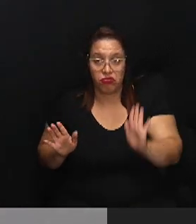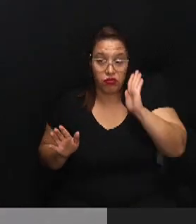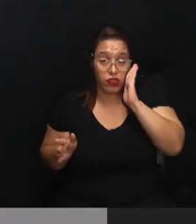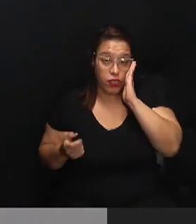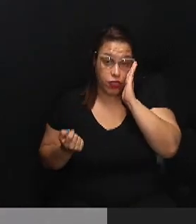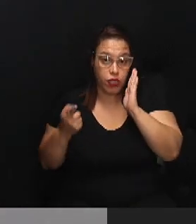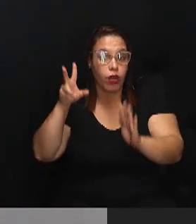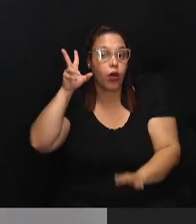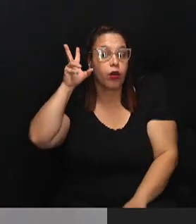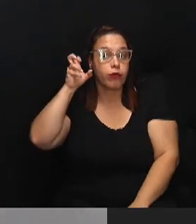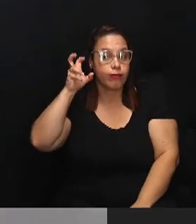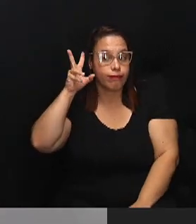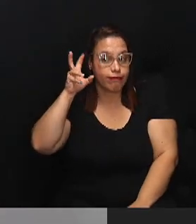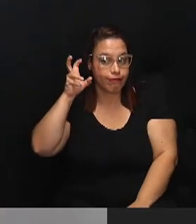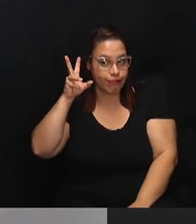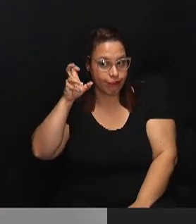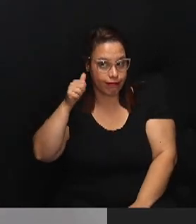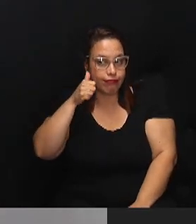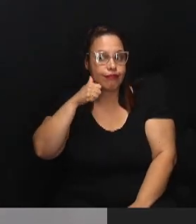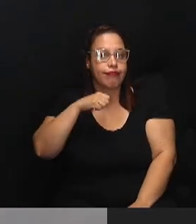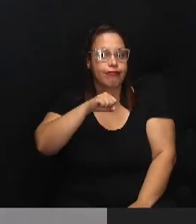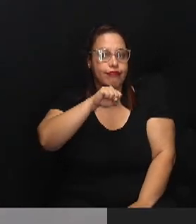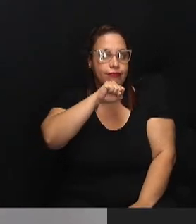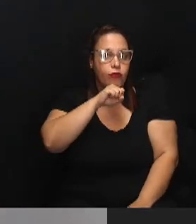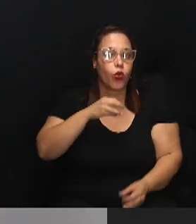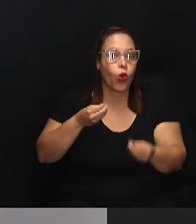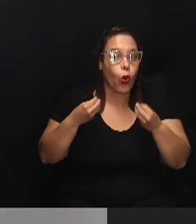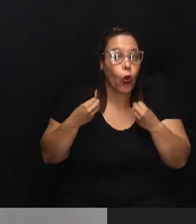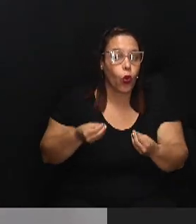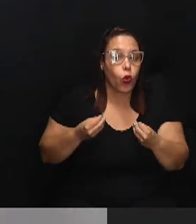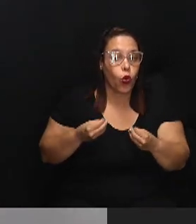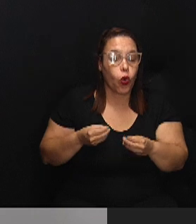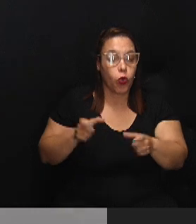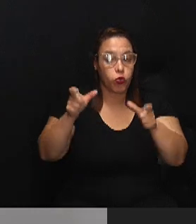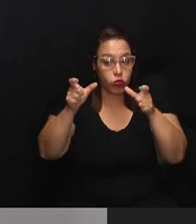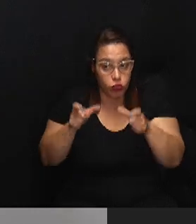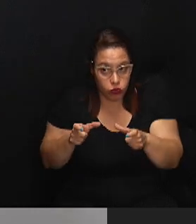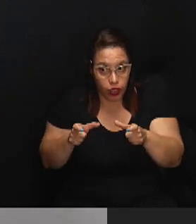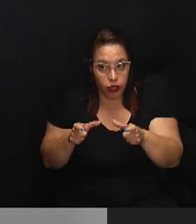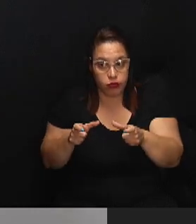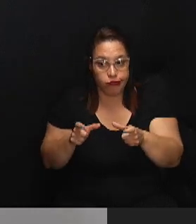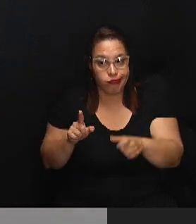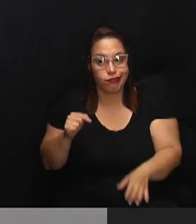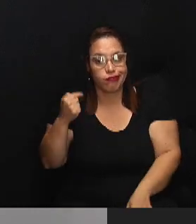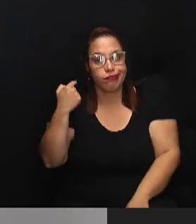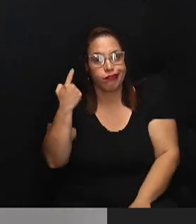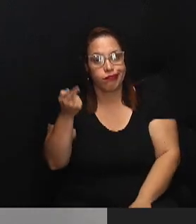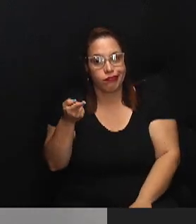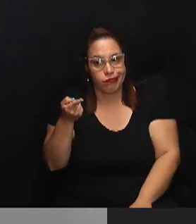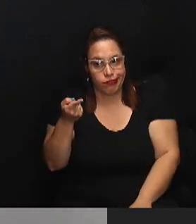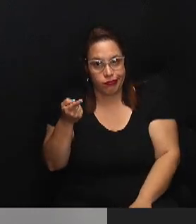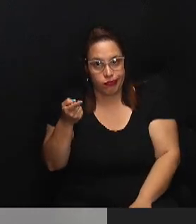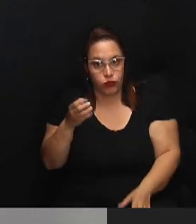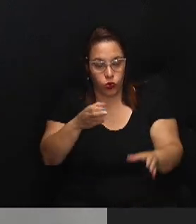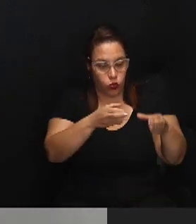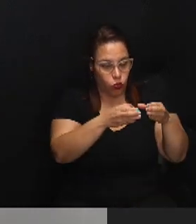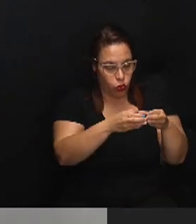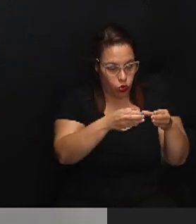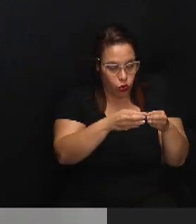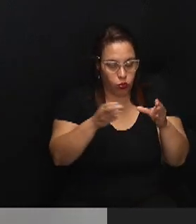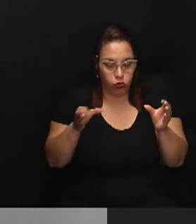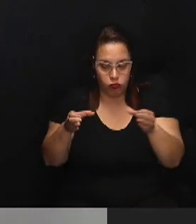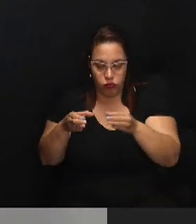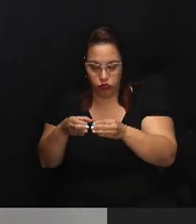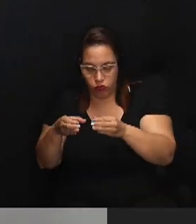primeiro escuta essas mães, como é que elas estão, e aí depois a gente vai e coloca elas no grupo,